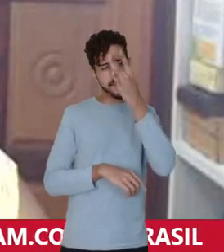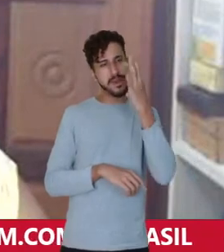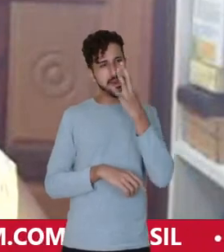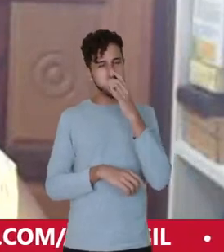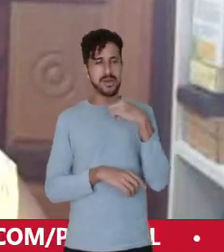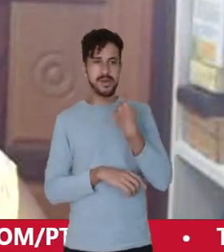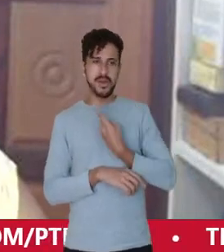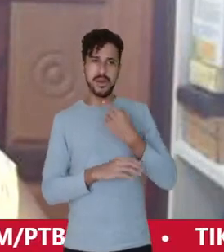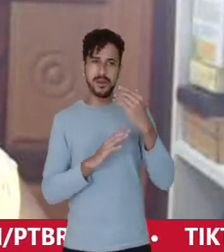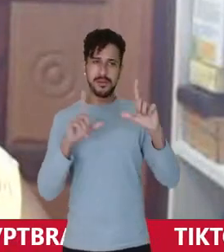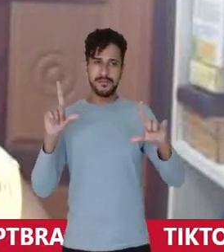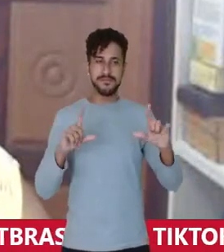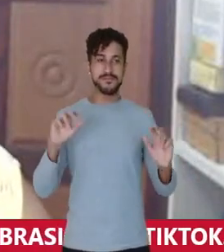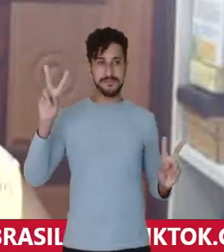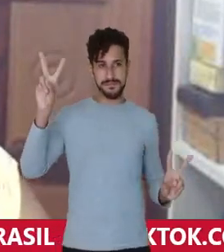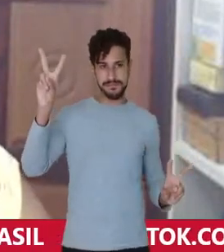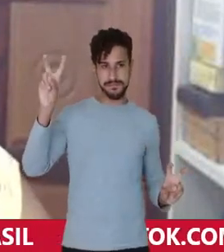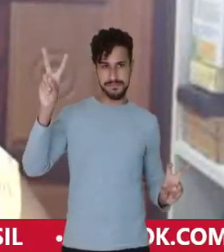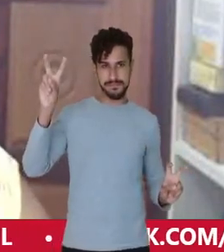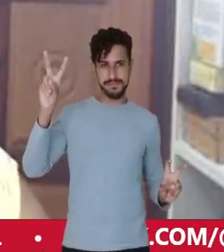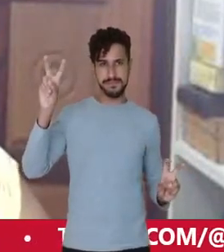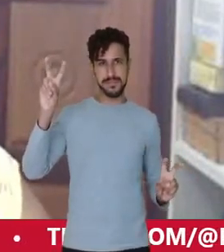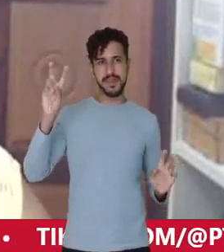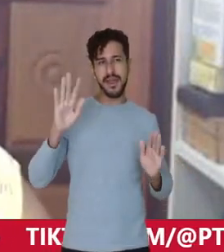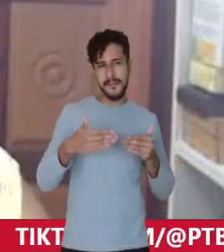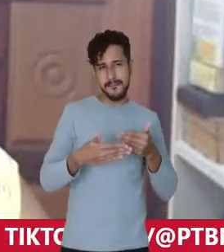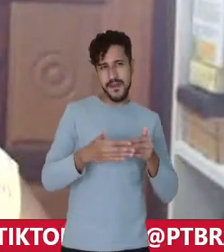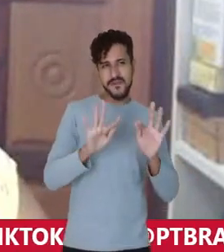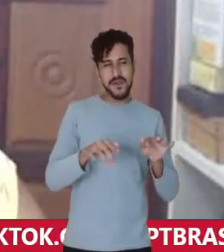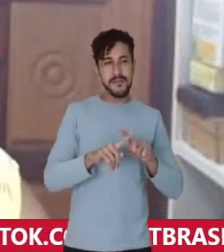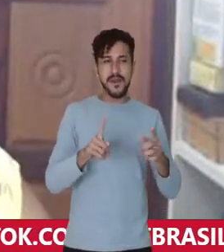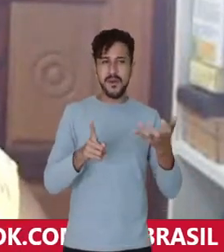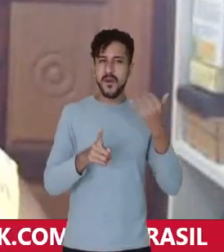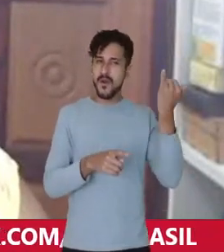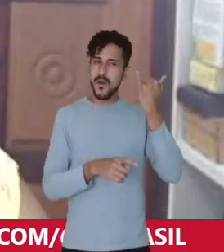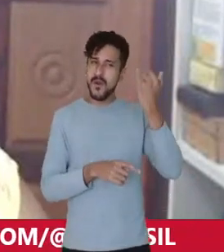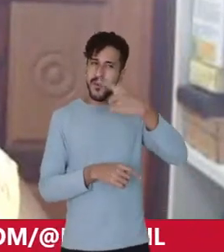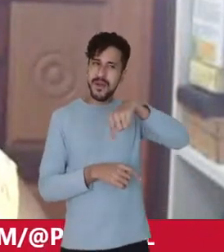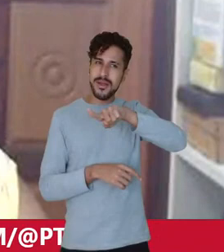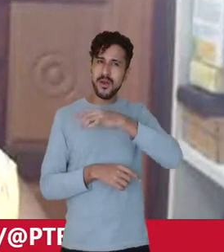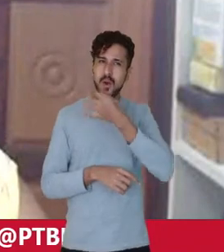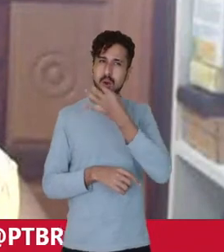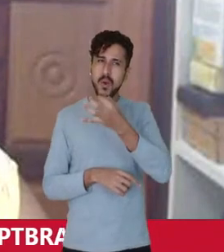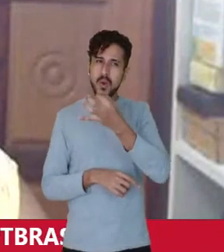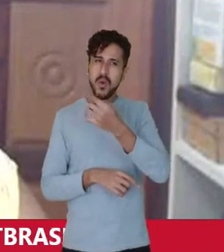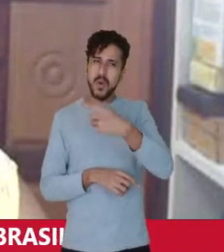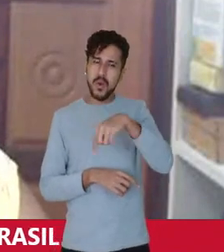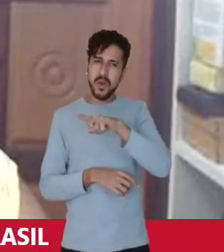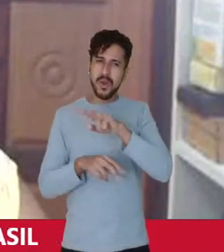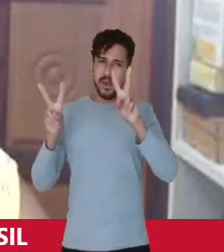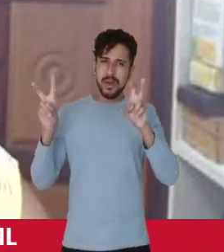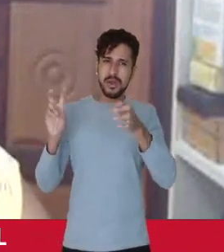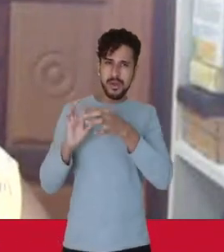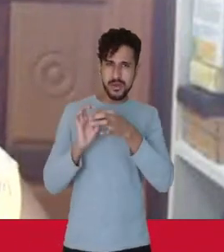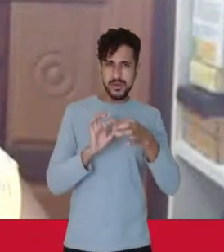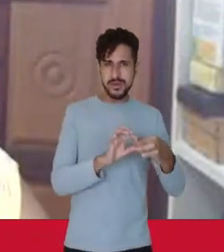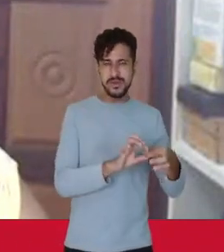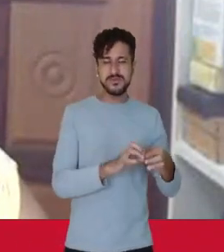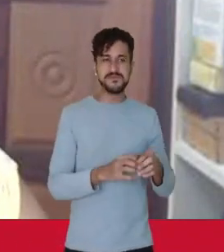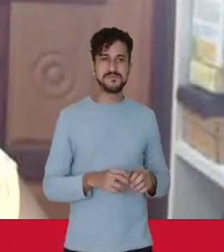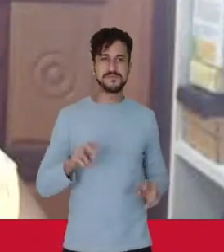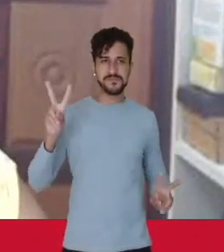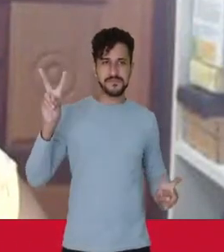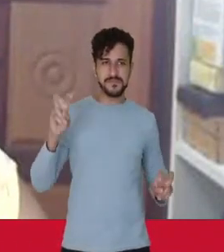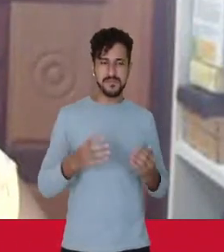acompanham o nosso programa. A gente vai caminhando para o fim, mas eu quero ouvir vocês sobre essa situação. O estudo